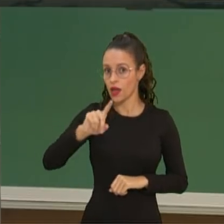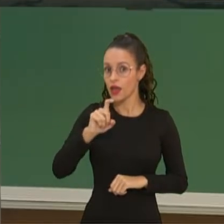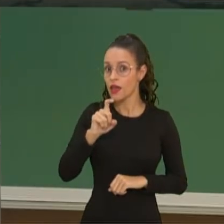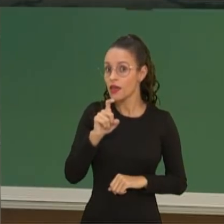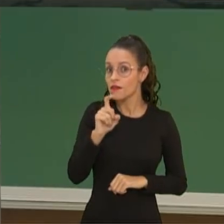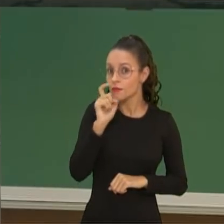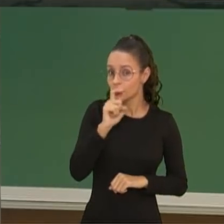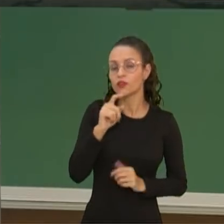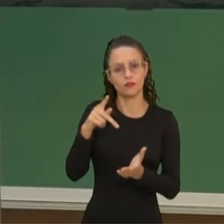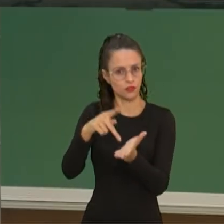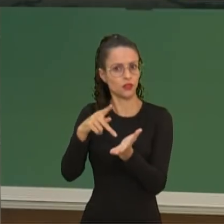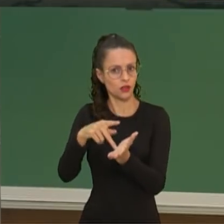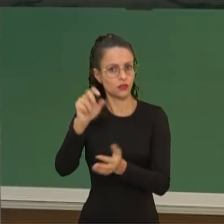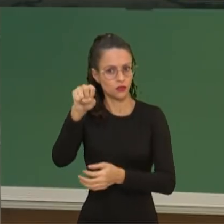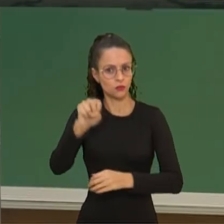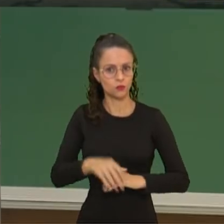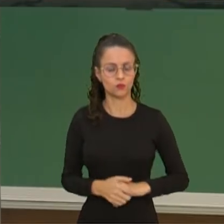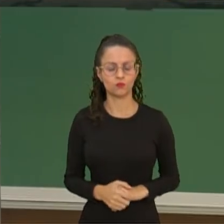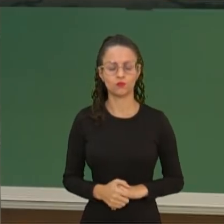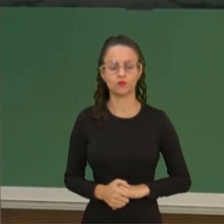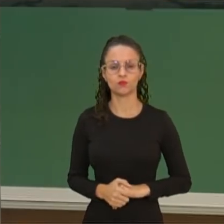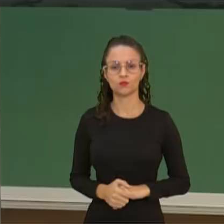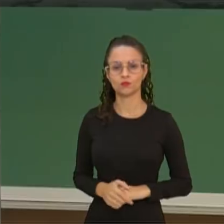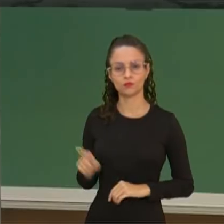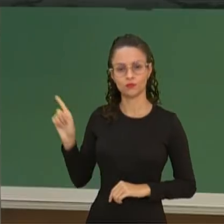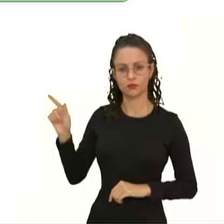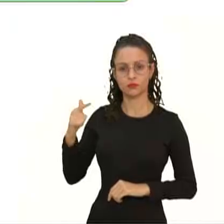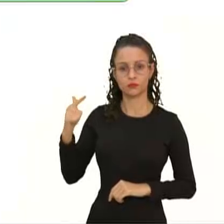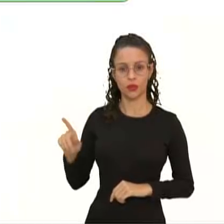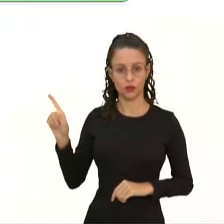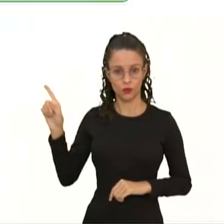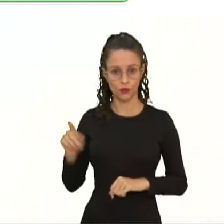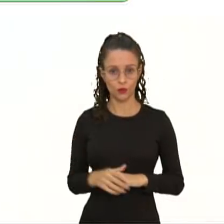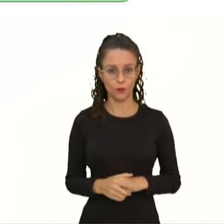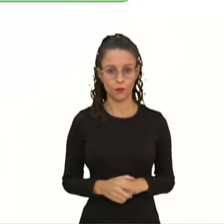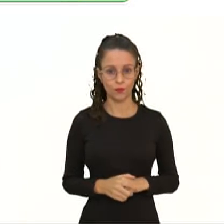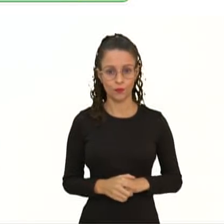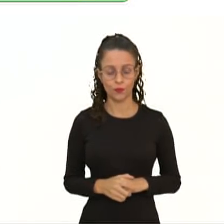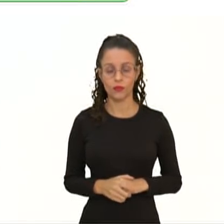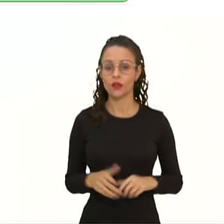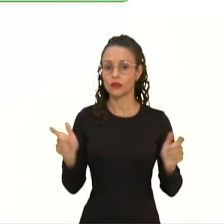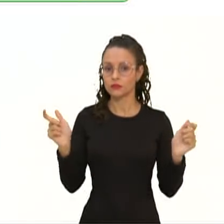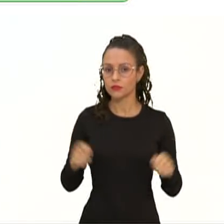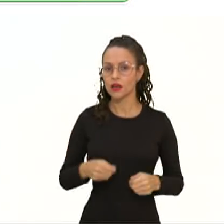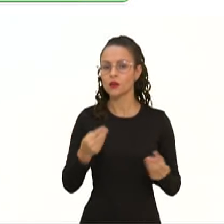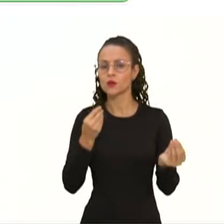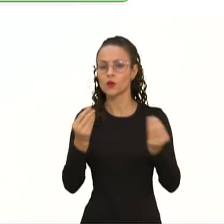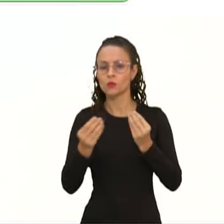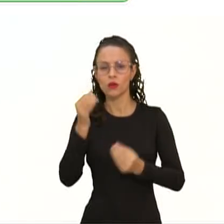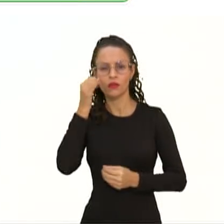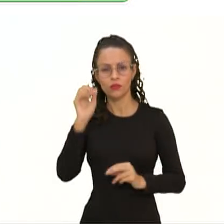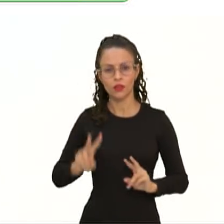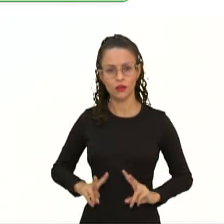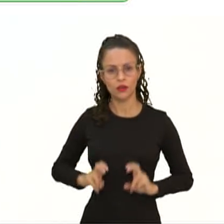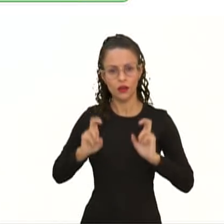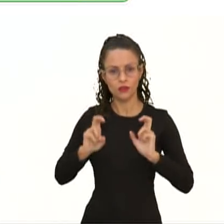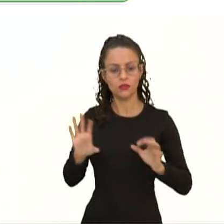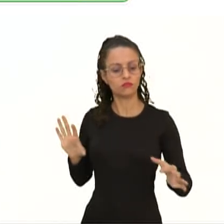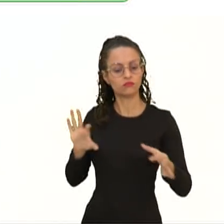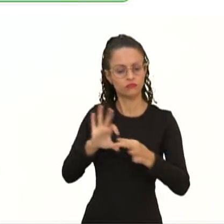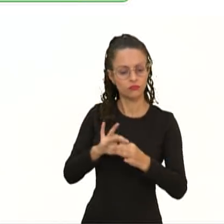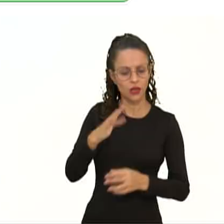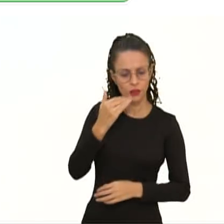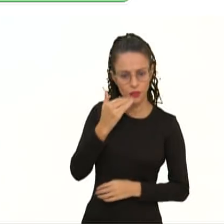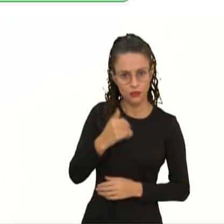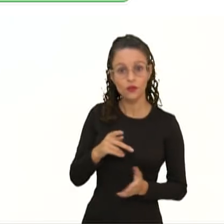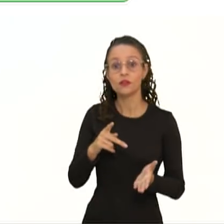é uma verdade. Mais um aqui para vocês darem uma olhadinha. É possível evitar o câncer a partir da alimentação. Será